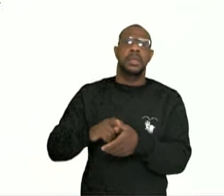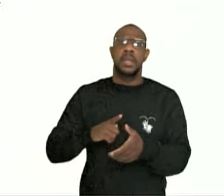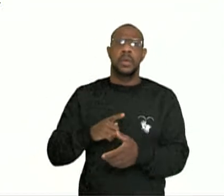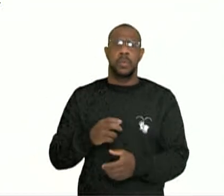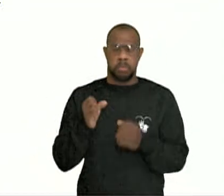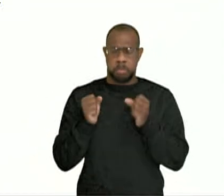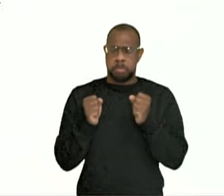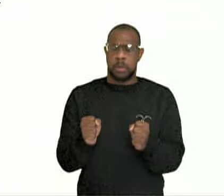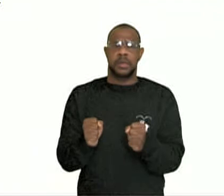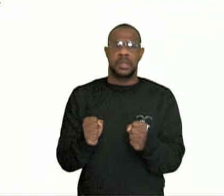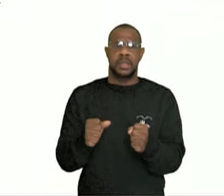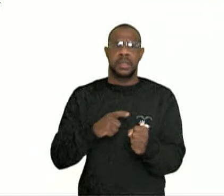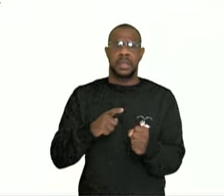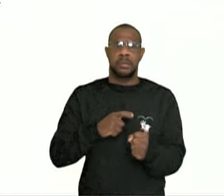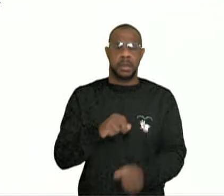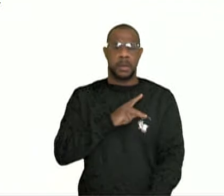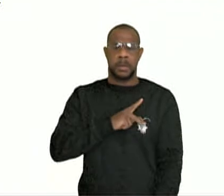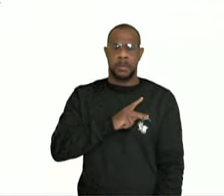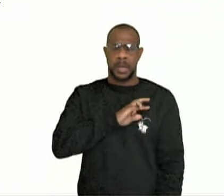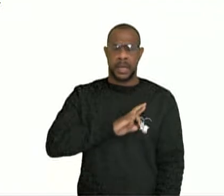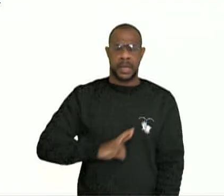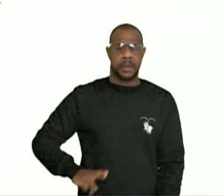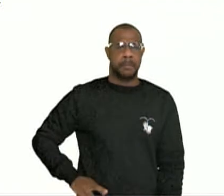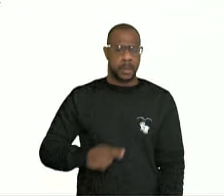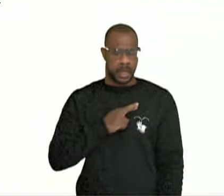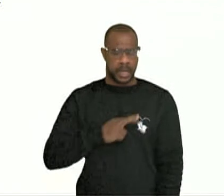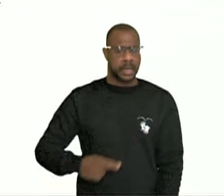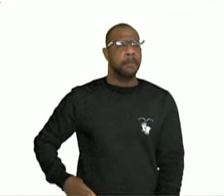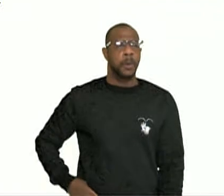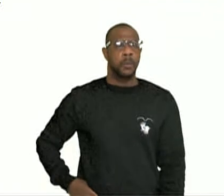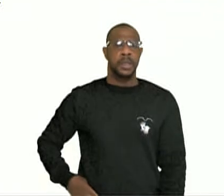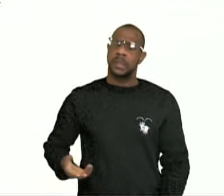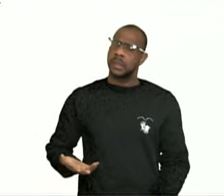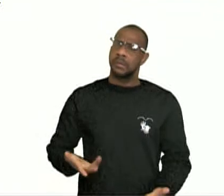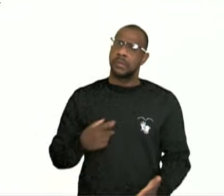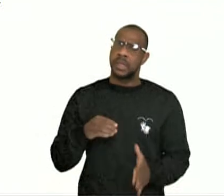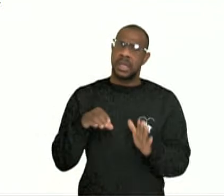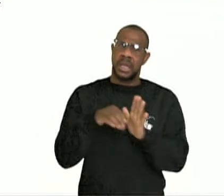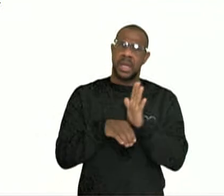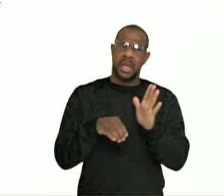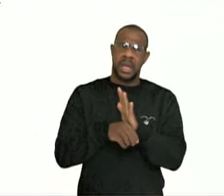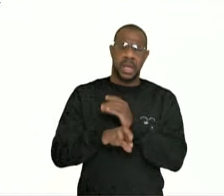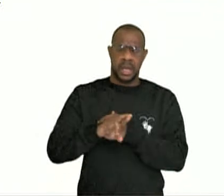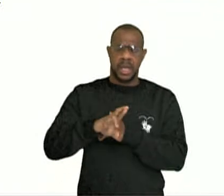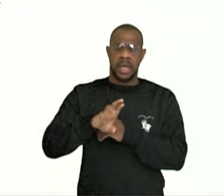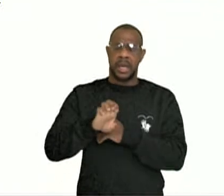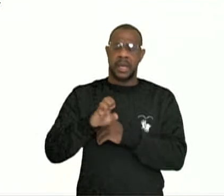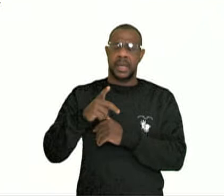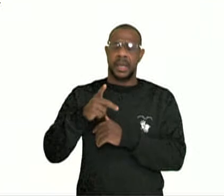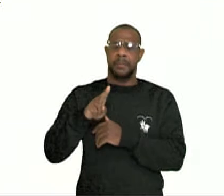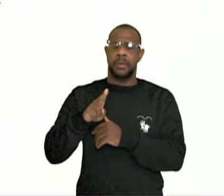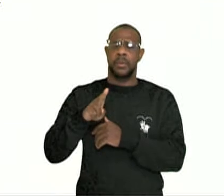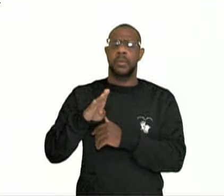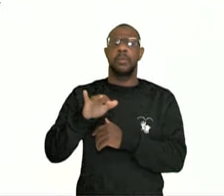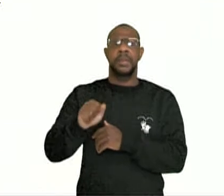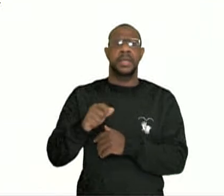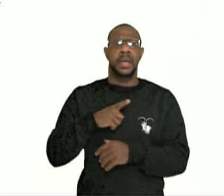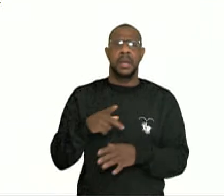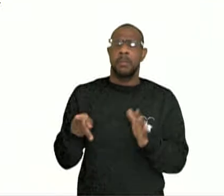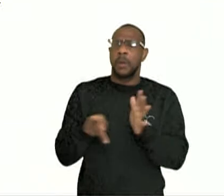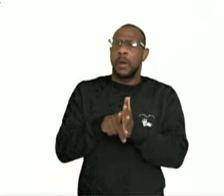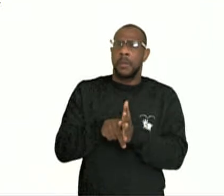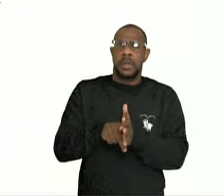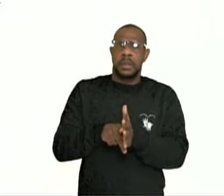poder como uma república, Você lembra aí qual o conceito de república, da coisa pública, do poder que